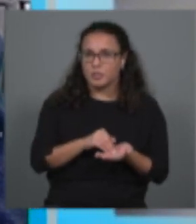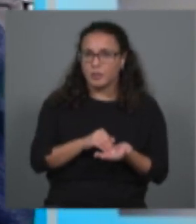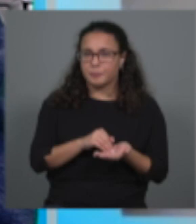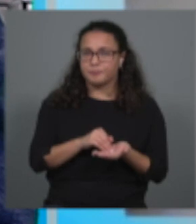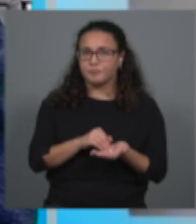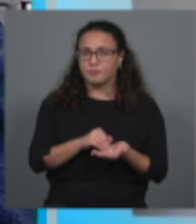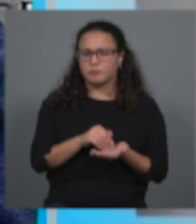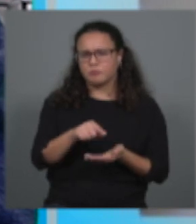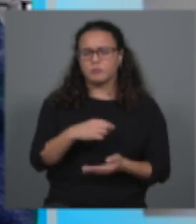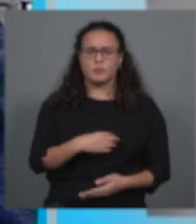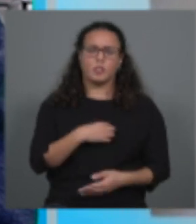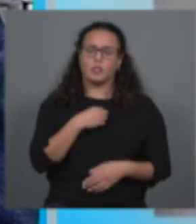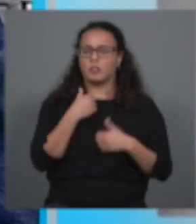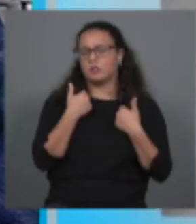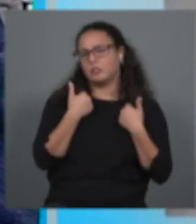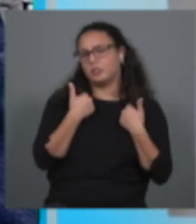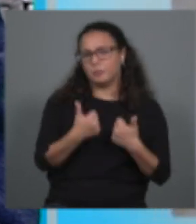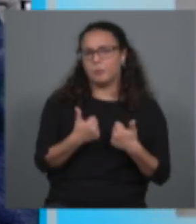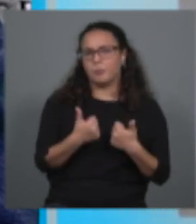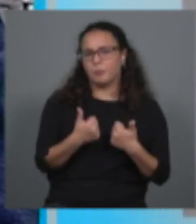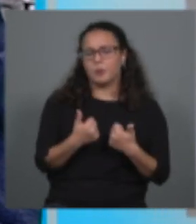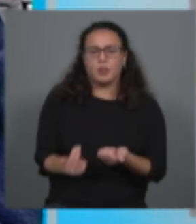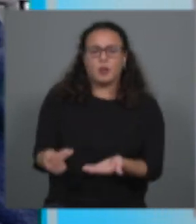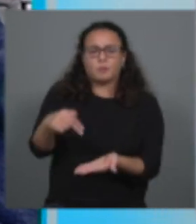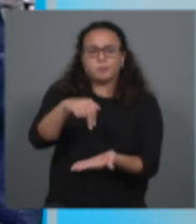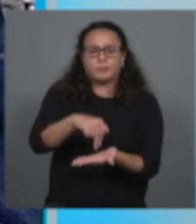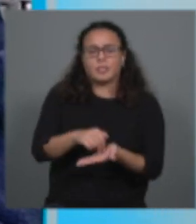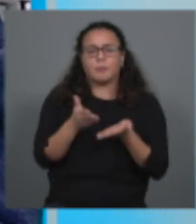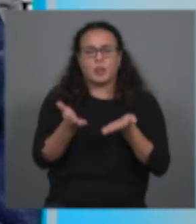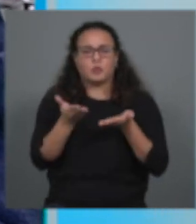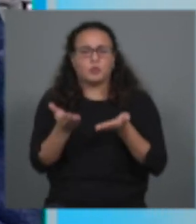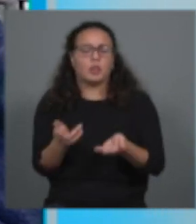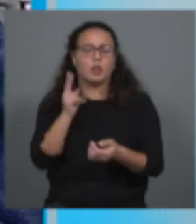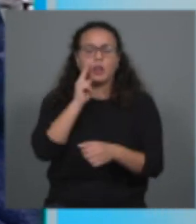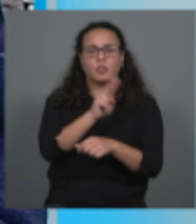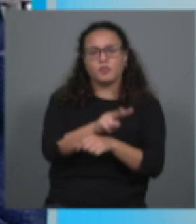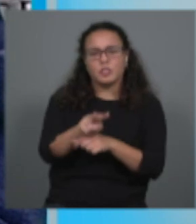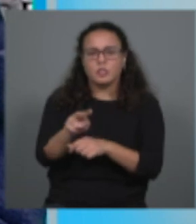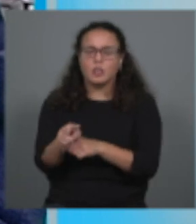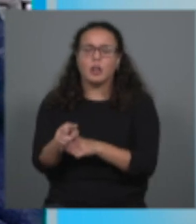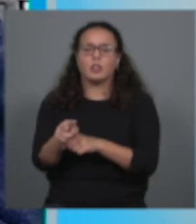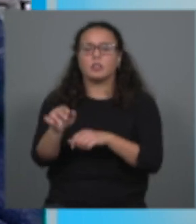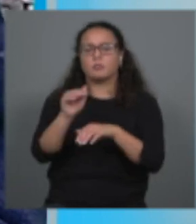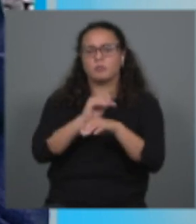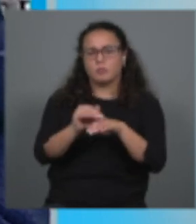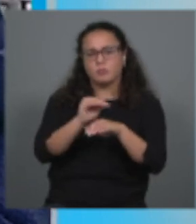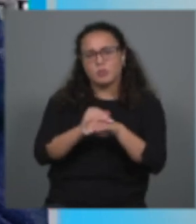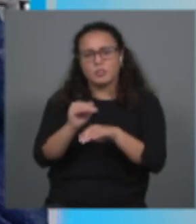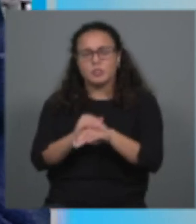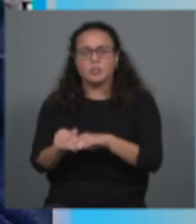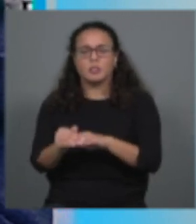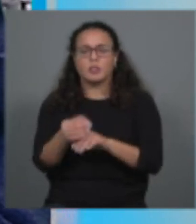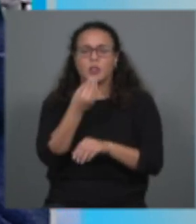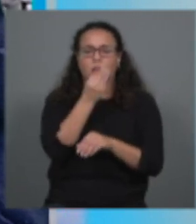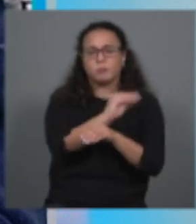sentir-se-ia bem por estar ali, a ajudar, a visitar, a consolar, a distribuir as esmolas